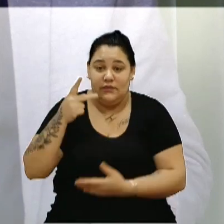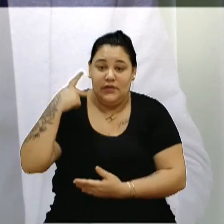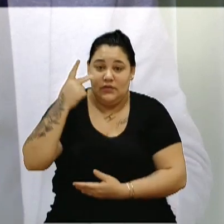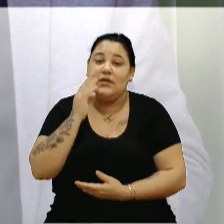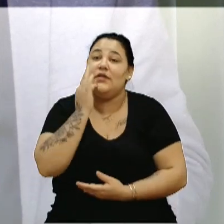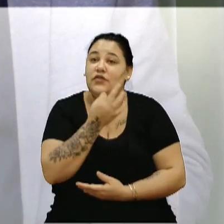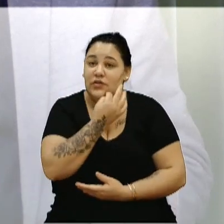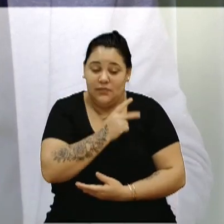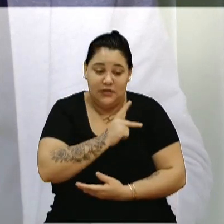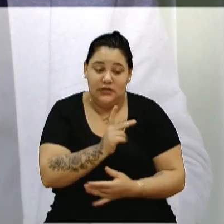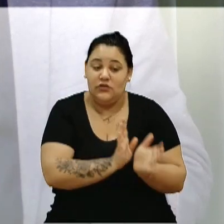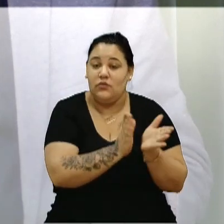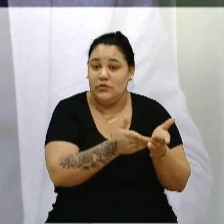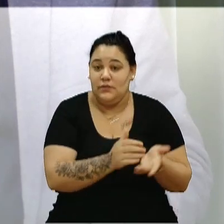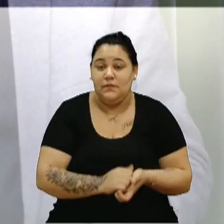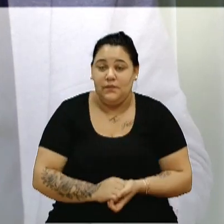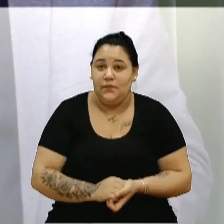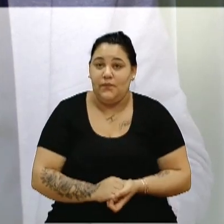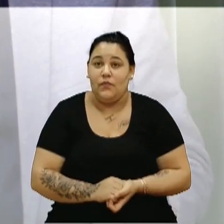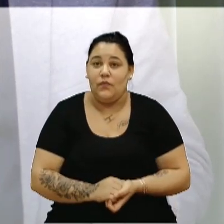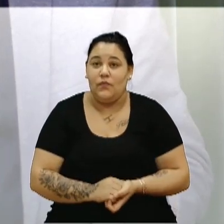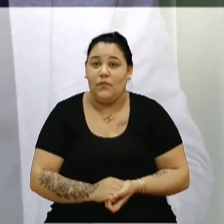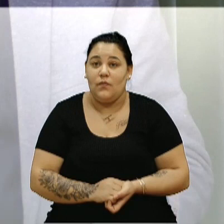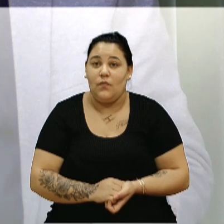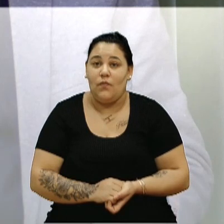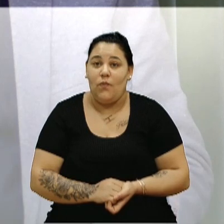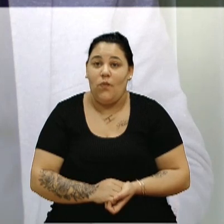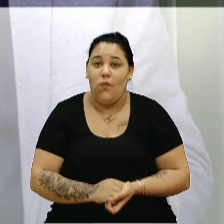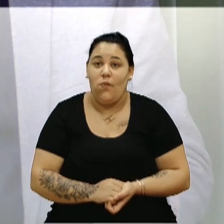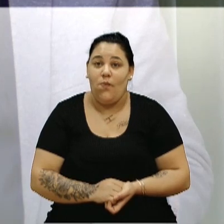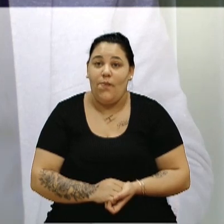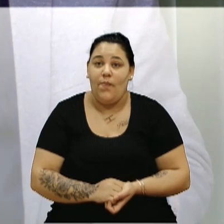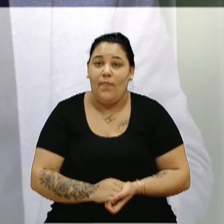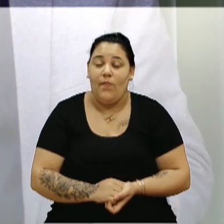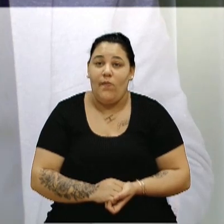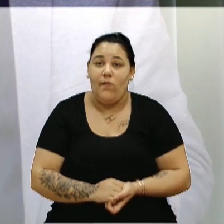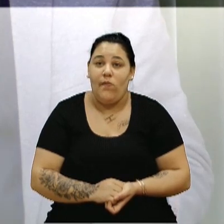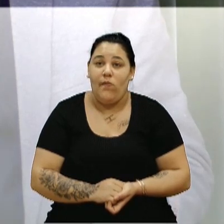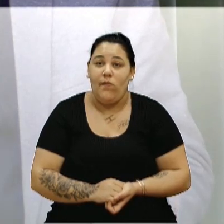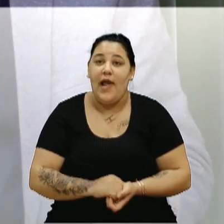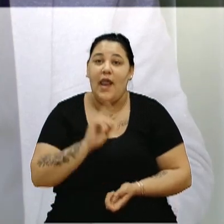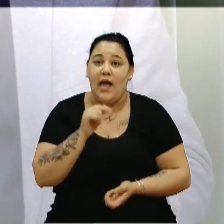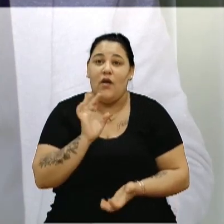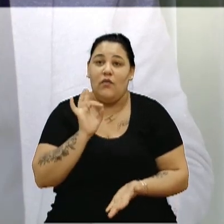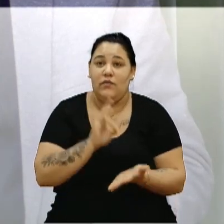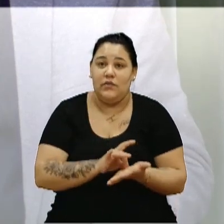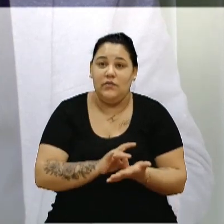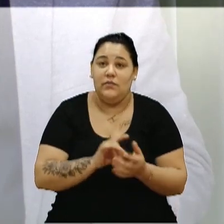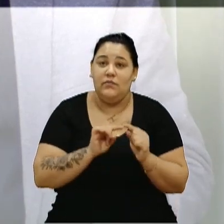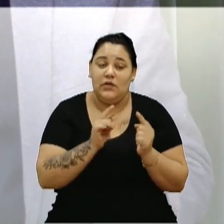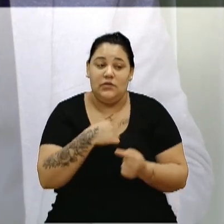Frisso, presidente da comissão, ela é uma determinação legal, mas nós aqui da Câmara de Vereadores sempre